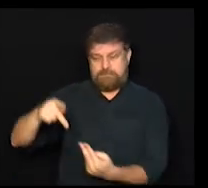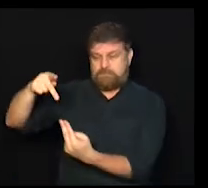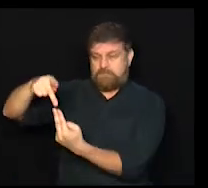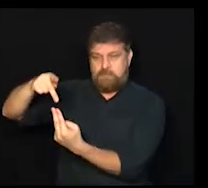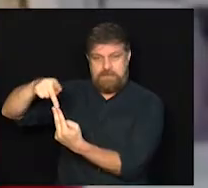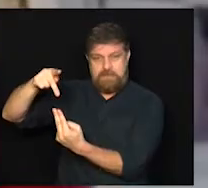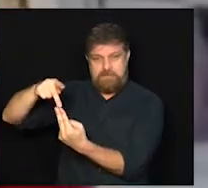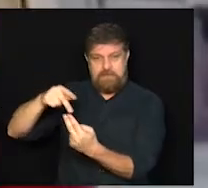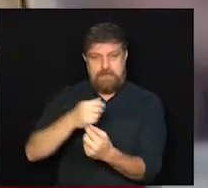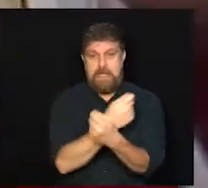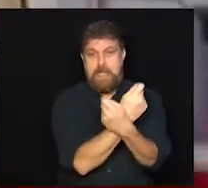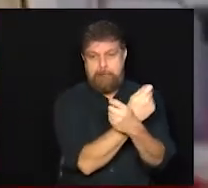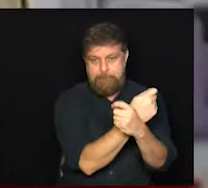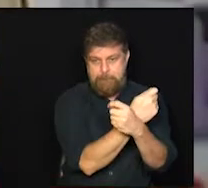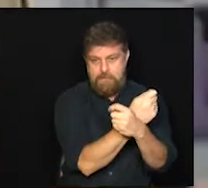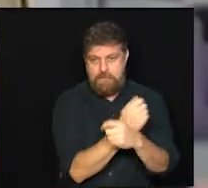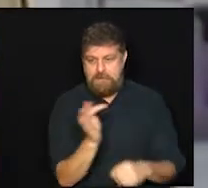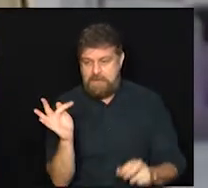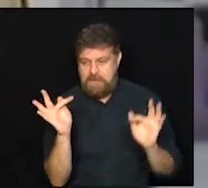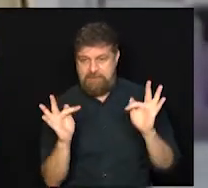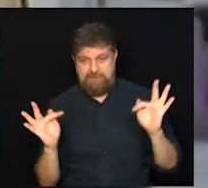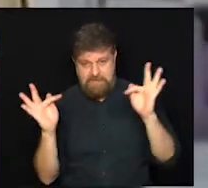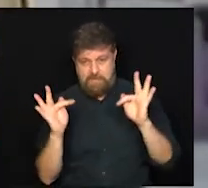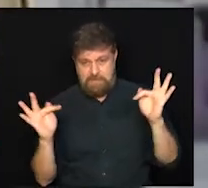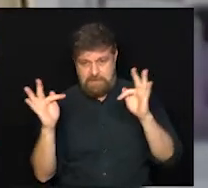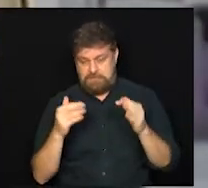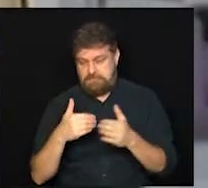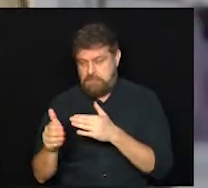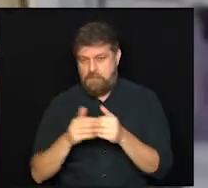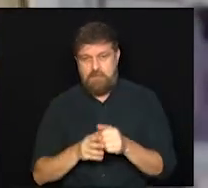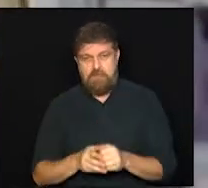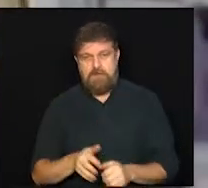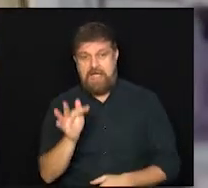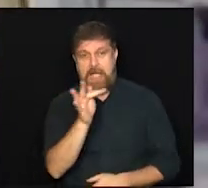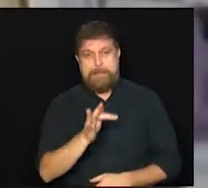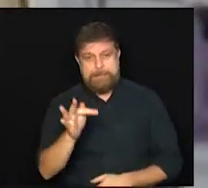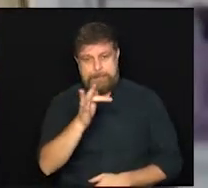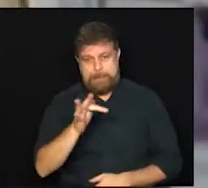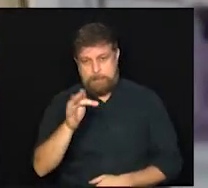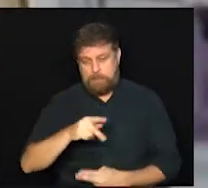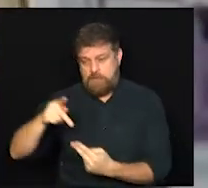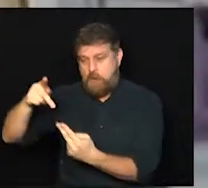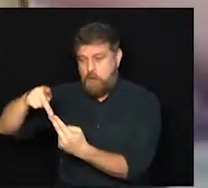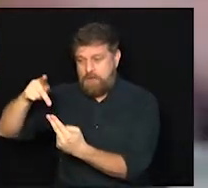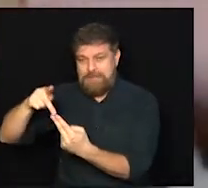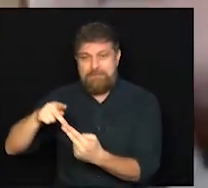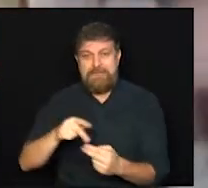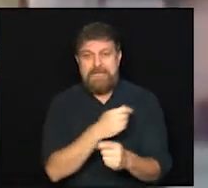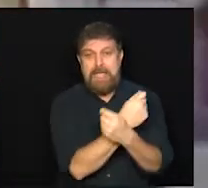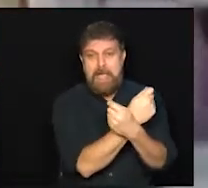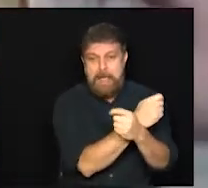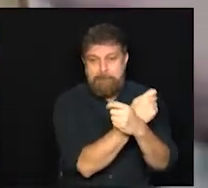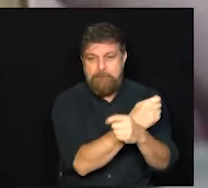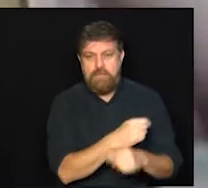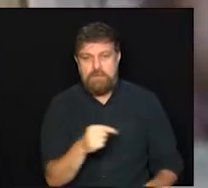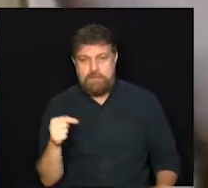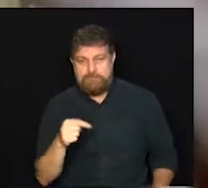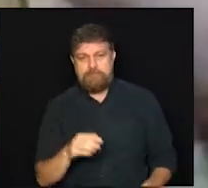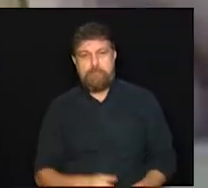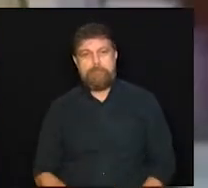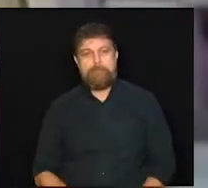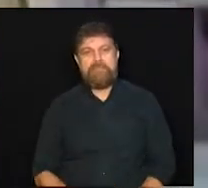PUC e qualquer outra que está em Campinas dessas aí, elas são universidades, elas